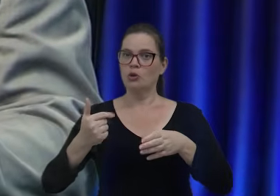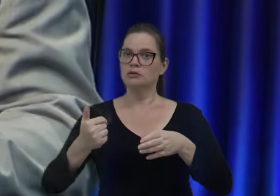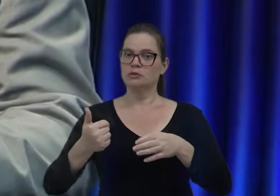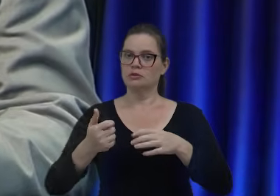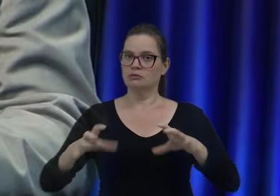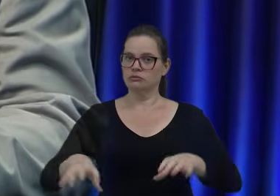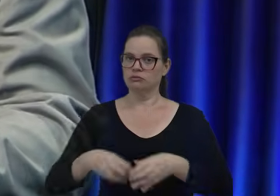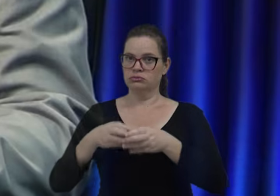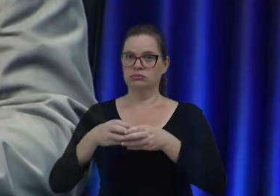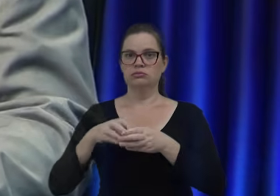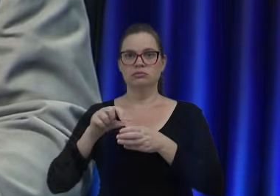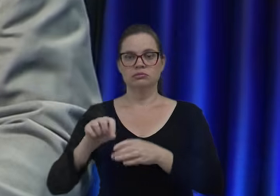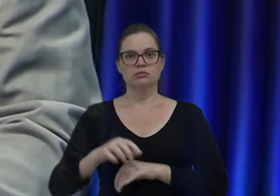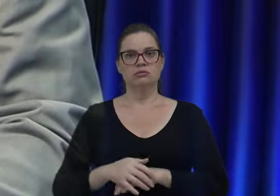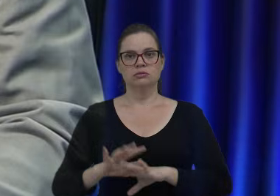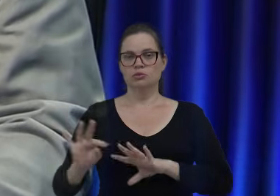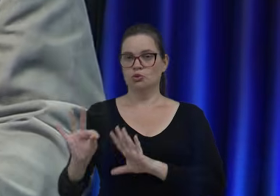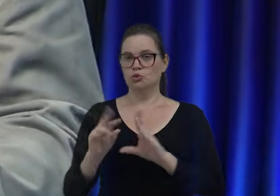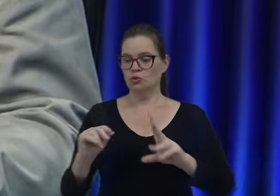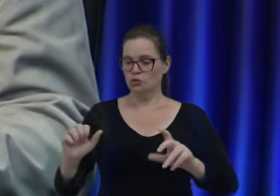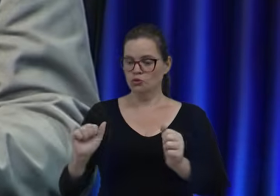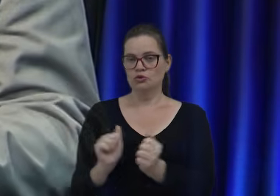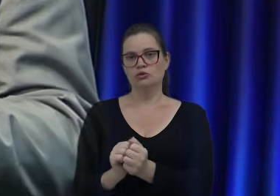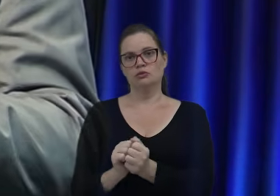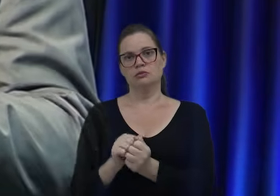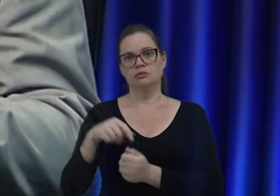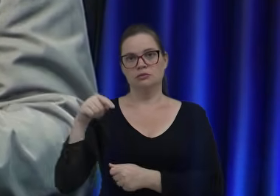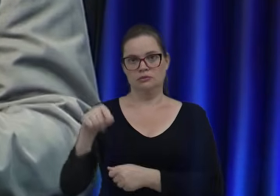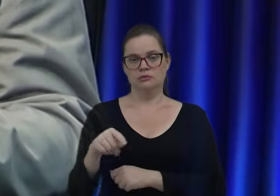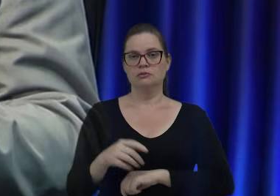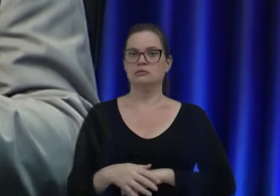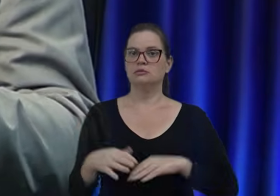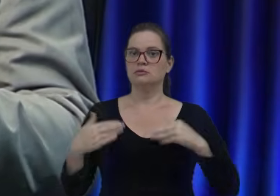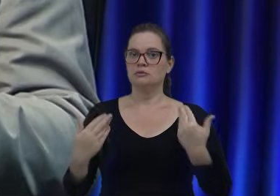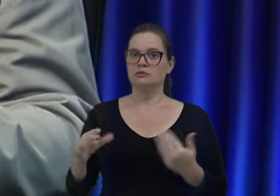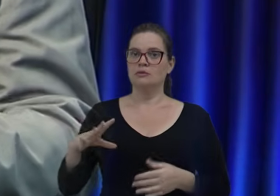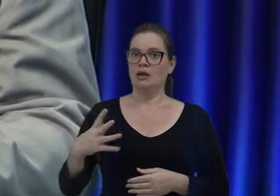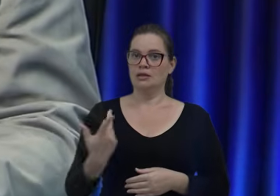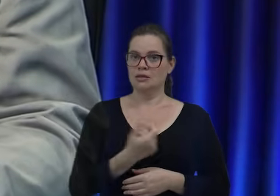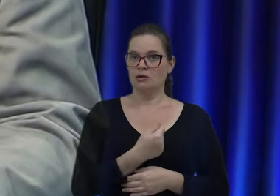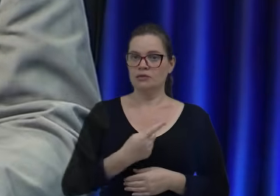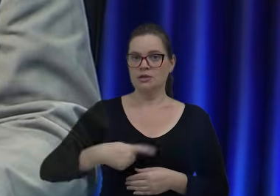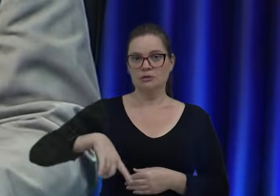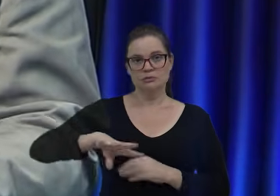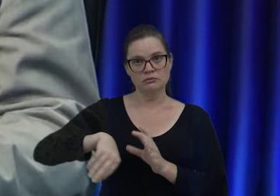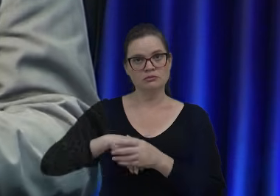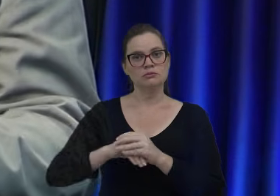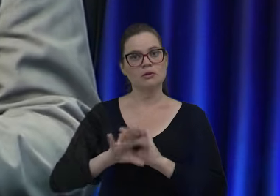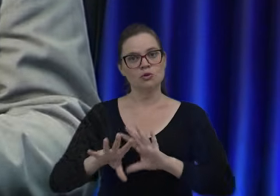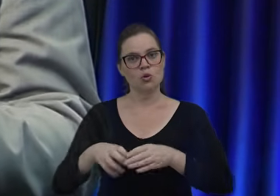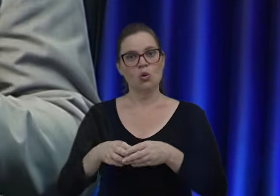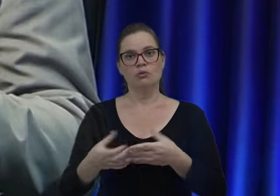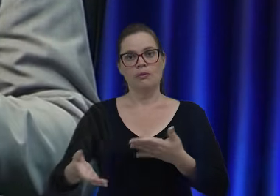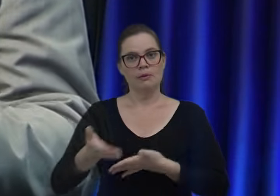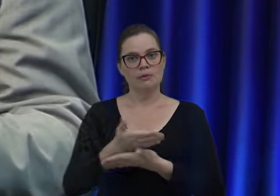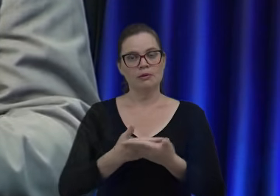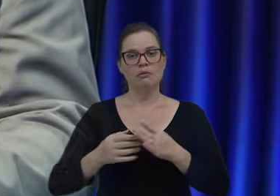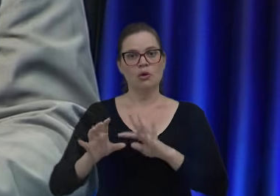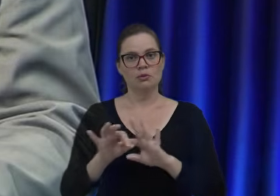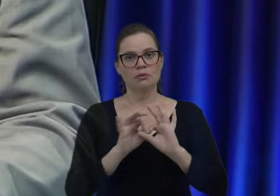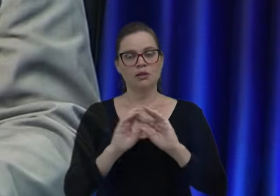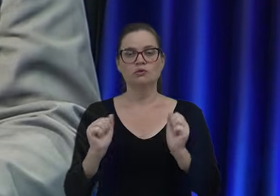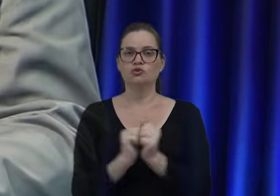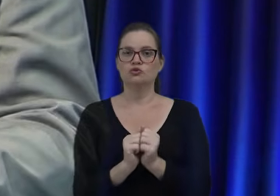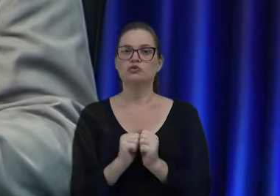discípulos. Então, eles estavam todos juntos. Então, a salvação é no corpo. A salvação é na comunhão